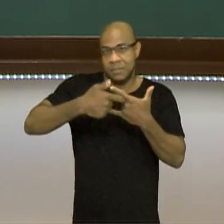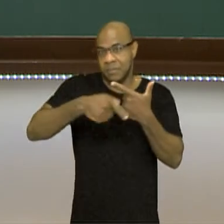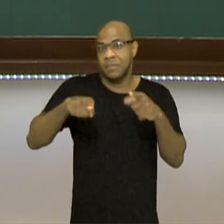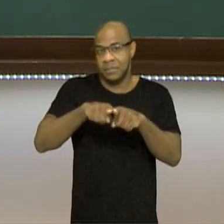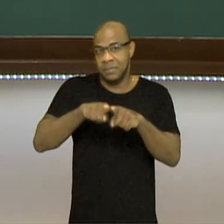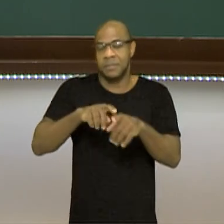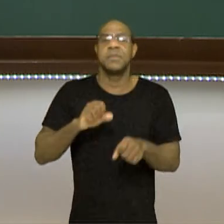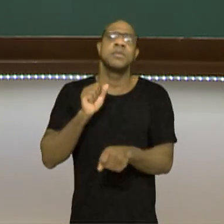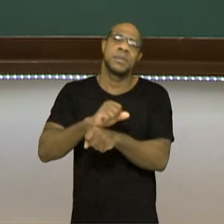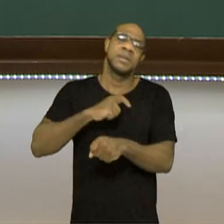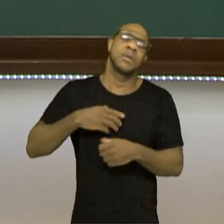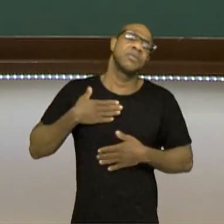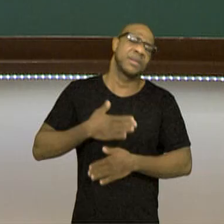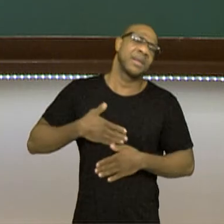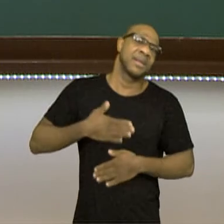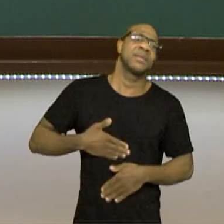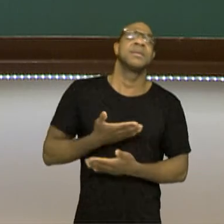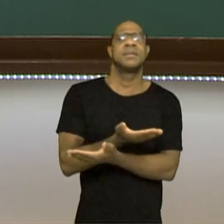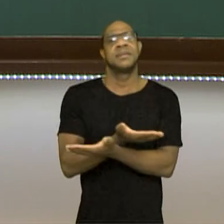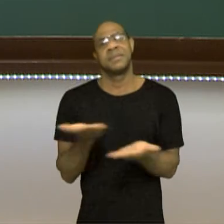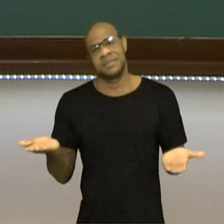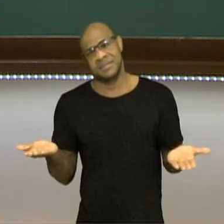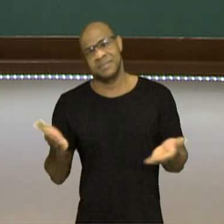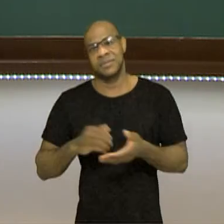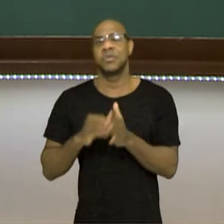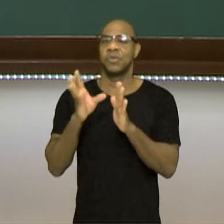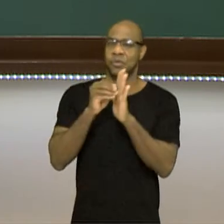tá? Espero que vocês tenham gostado deste